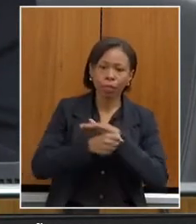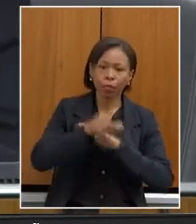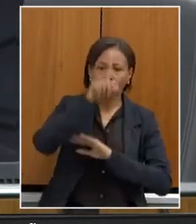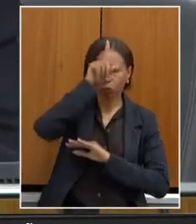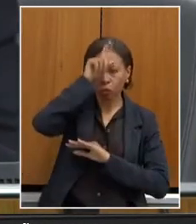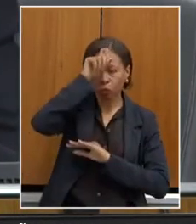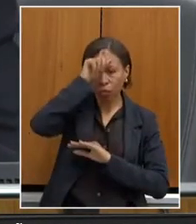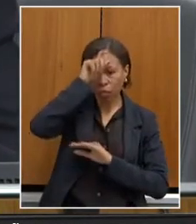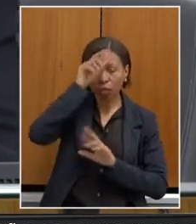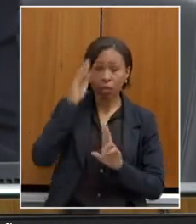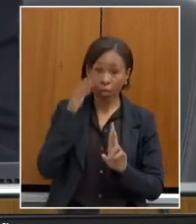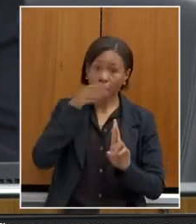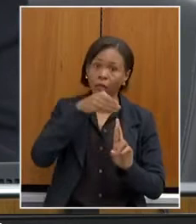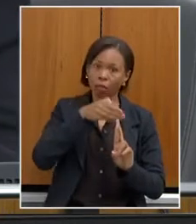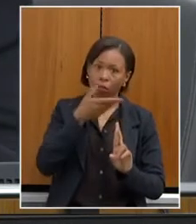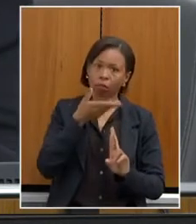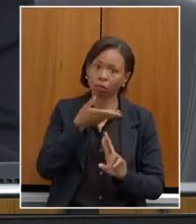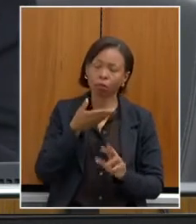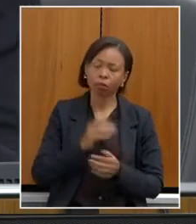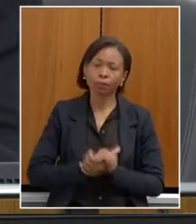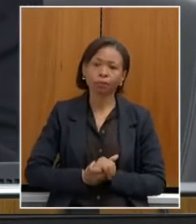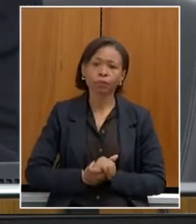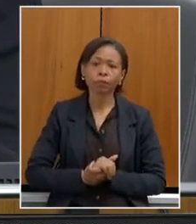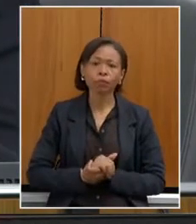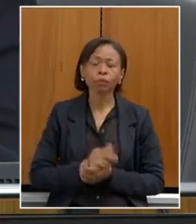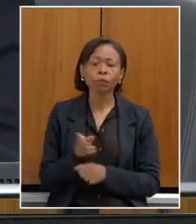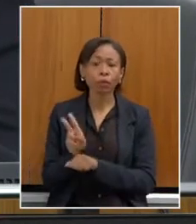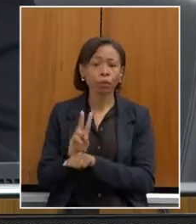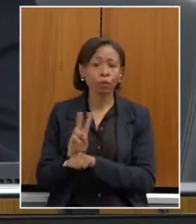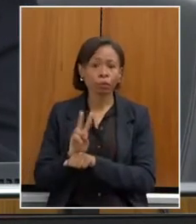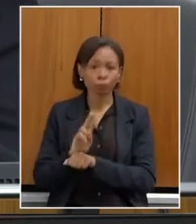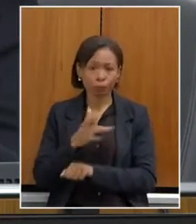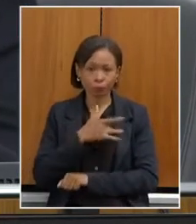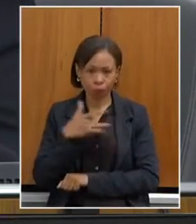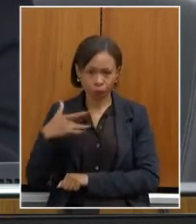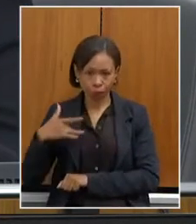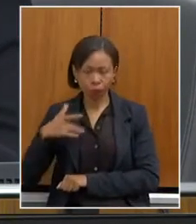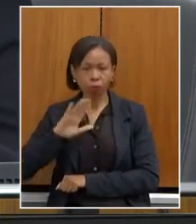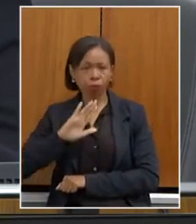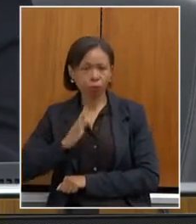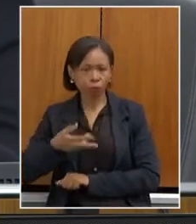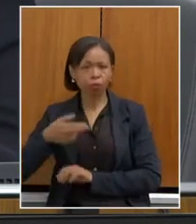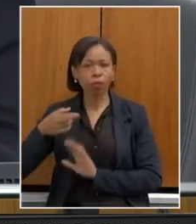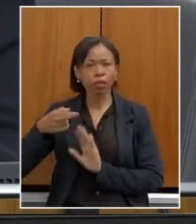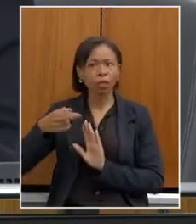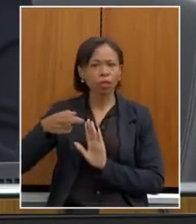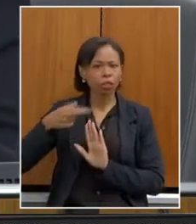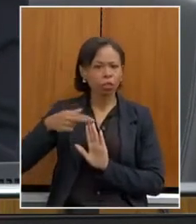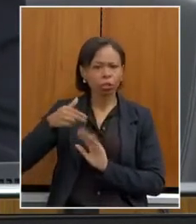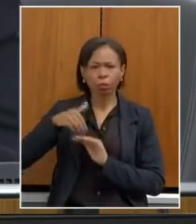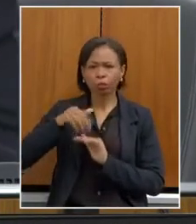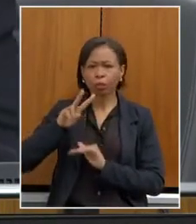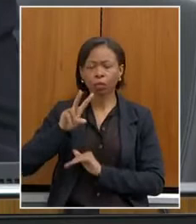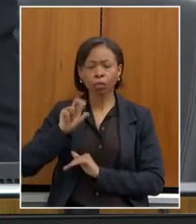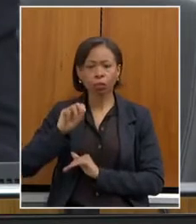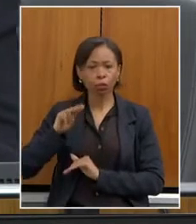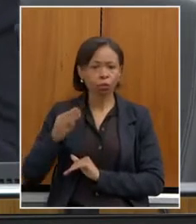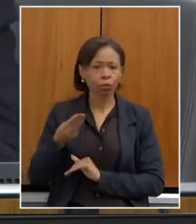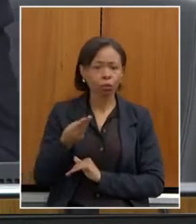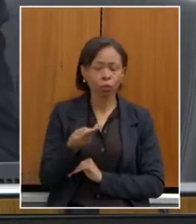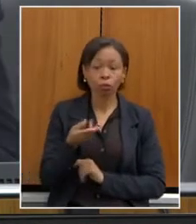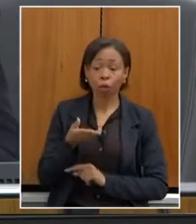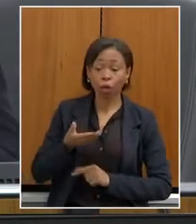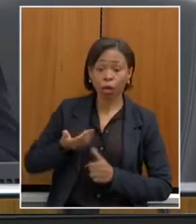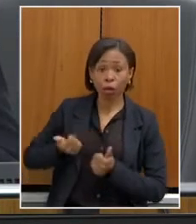incluídos dentre todos eles a vigilância sanitária fizemos uma grande resolução de mais de 50 milhões para fortalecer a vigilância